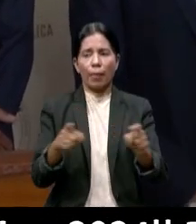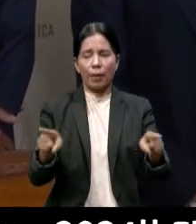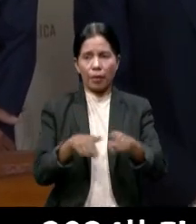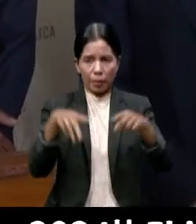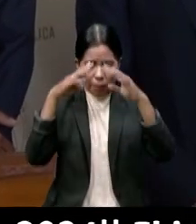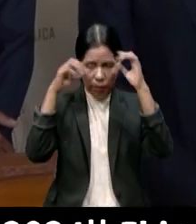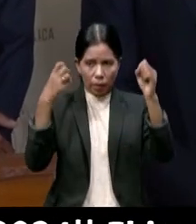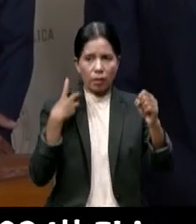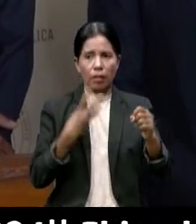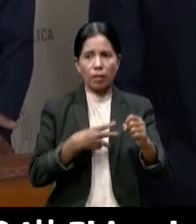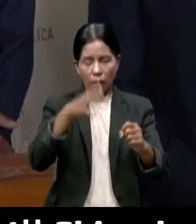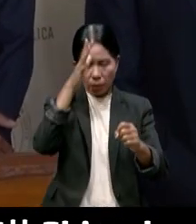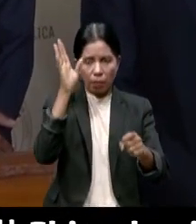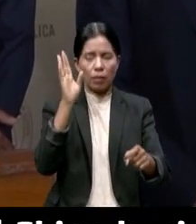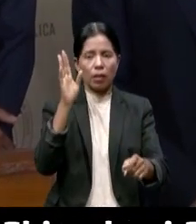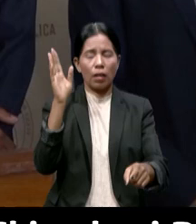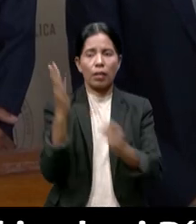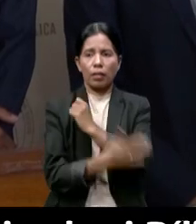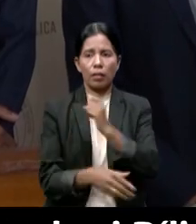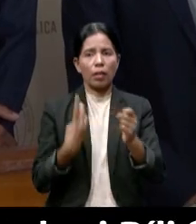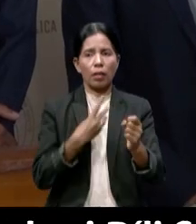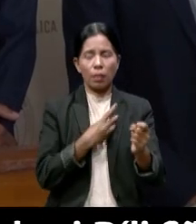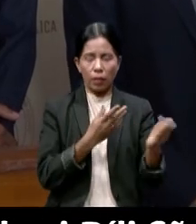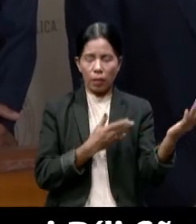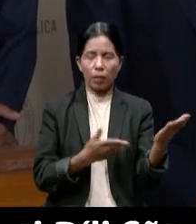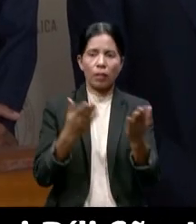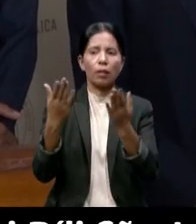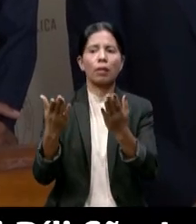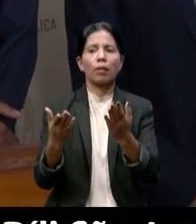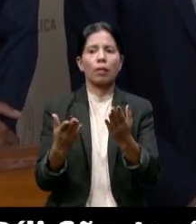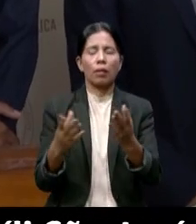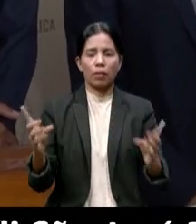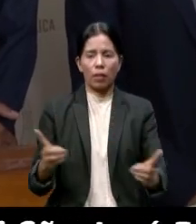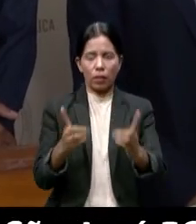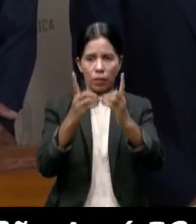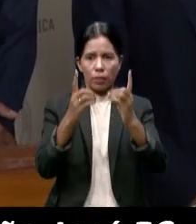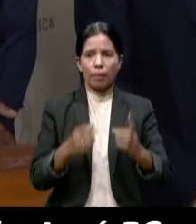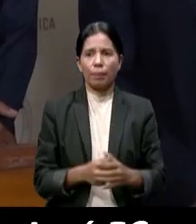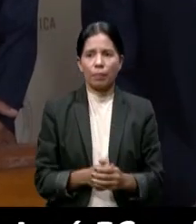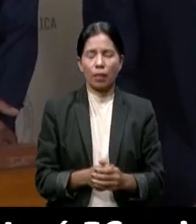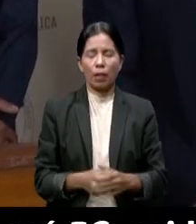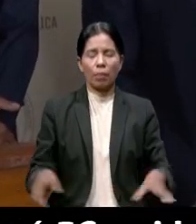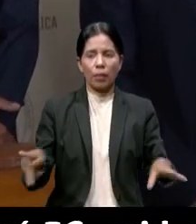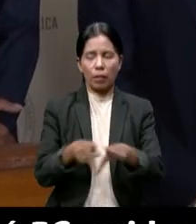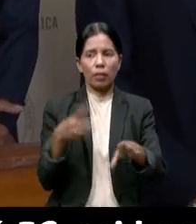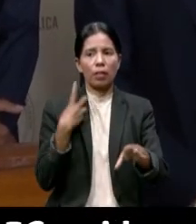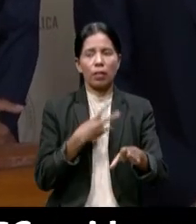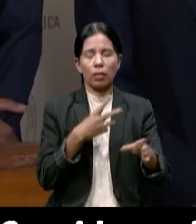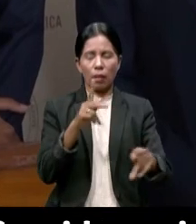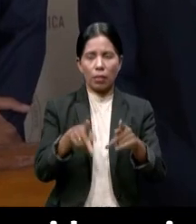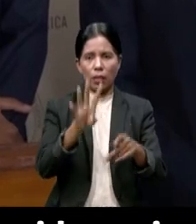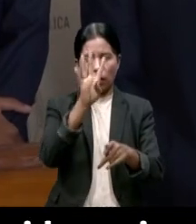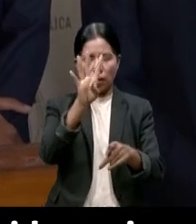presidente da República, a mamãe na sala, né? E nem a delegação de toma mais já a sua. E a participação, né? E a saída de atleta na